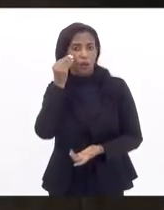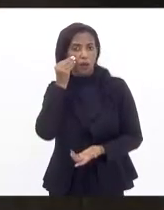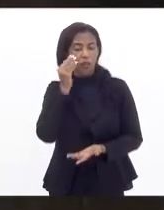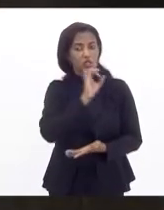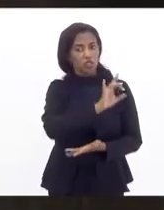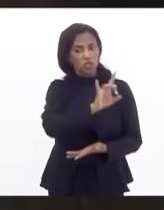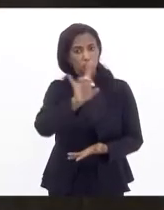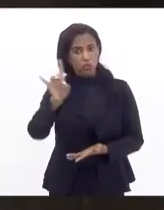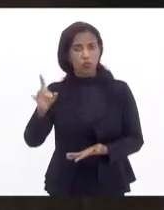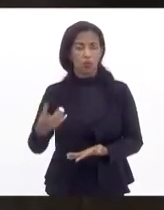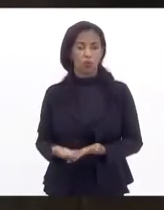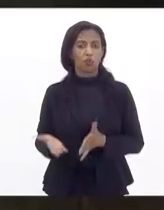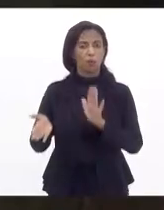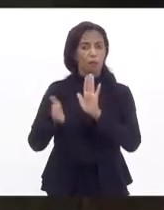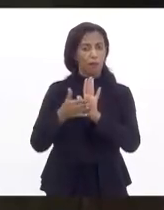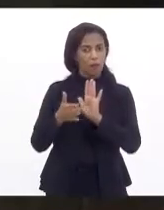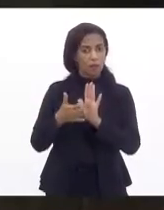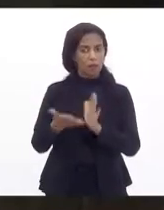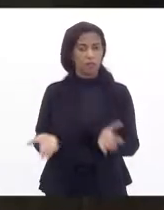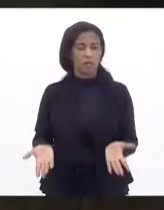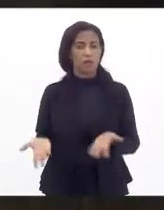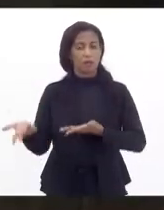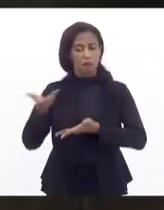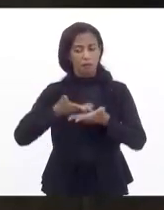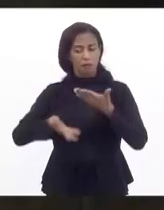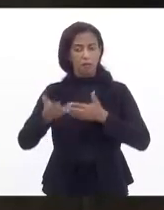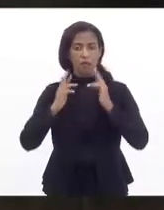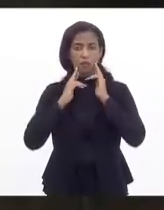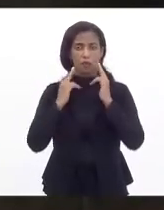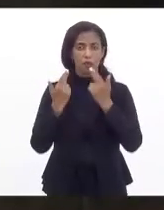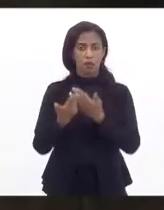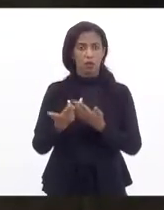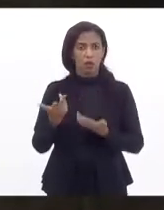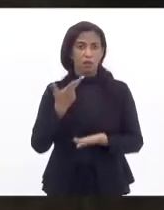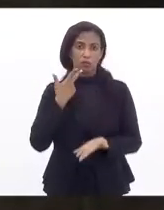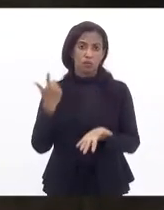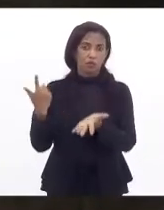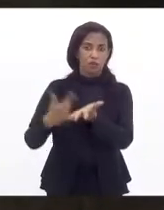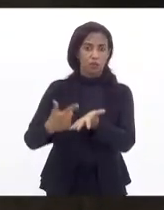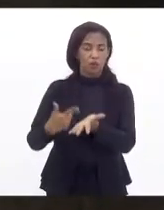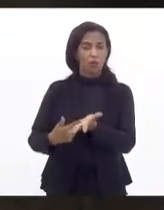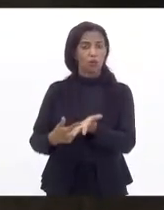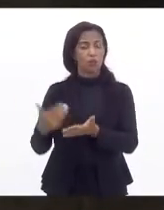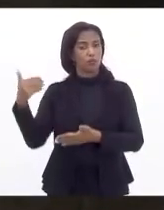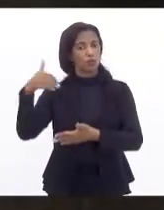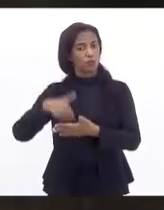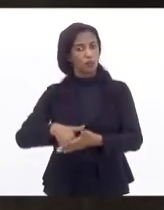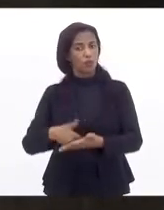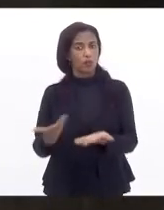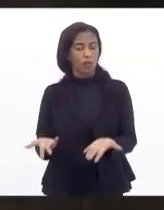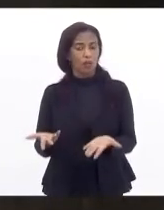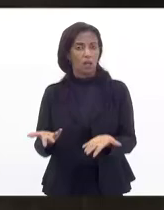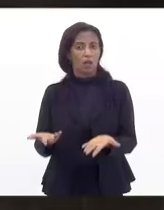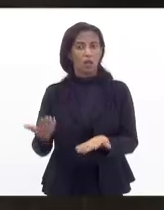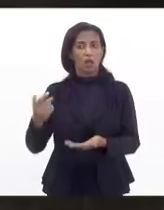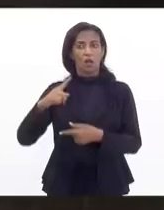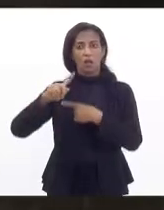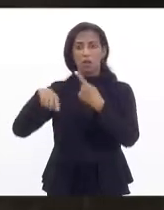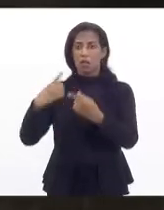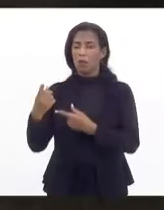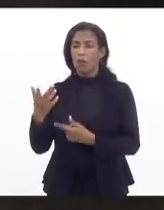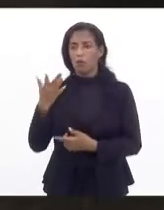votação de todos os projetos, emiti parecer, participo da sessão, e o senhor fez um acordo de votar as matérias. Vota-se as matérias, depois o